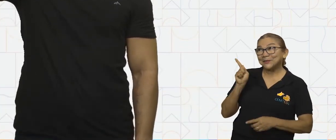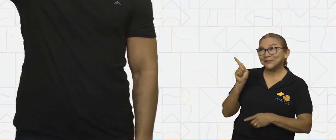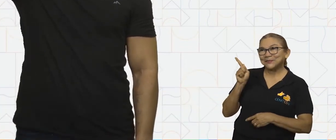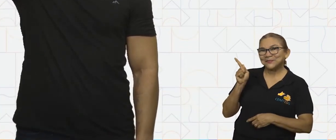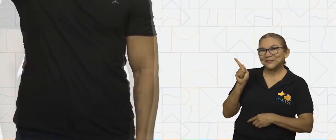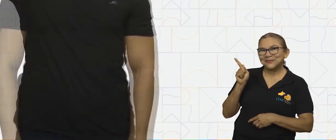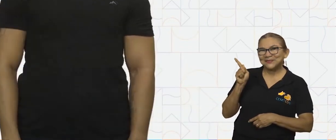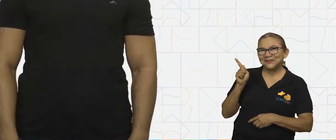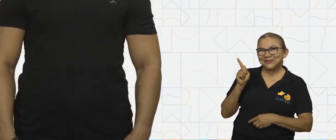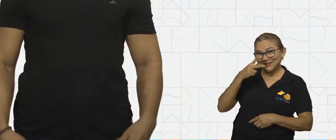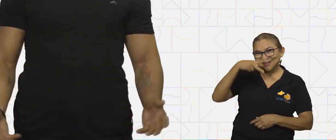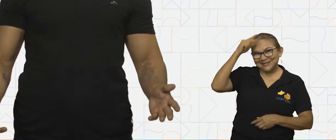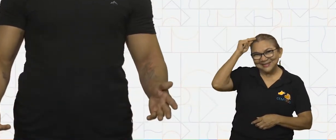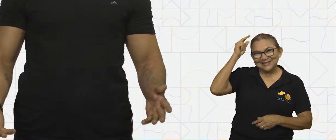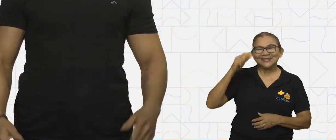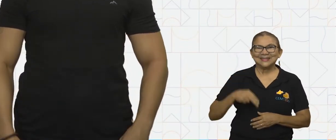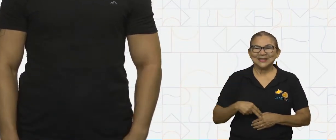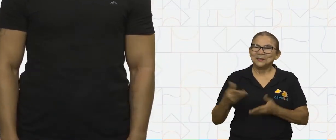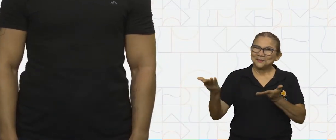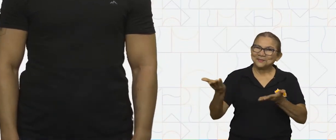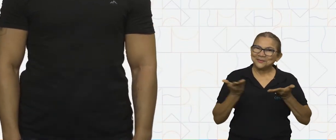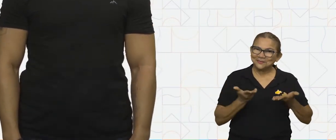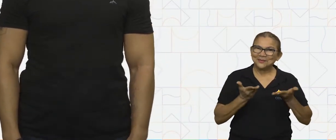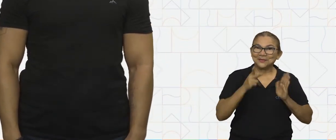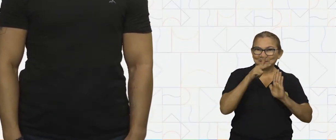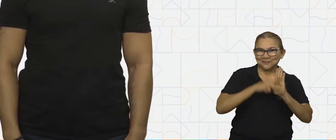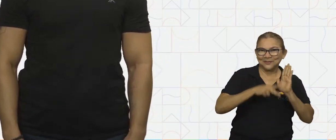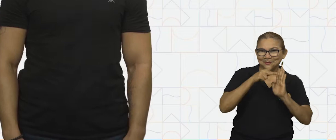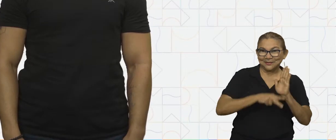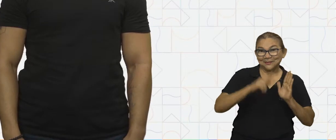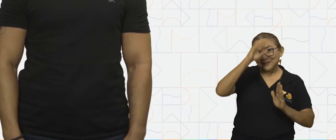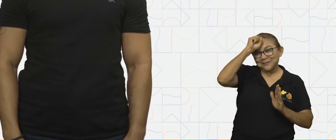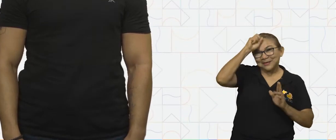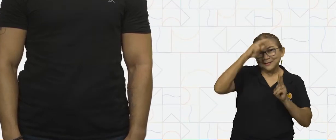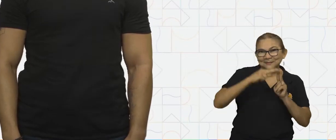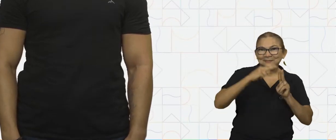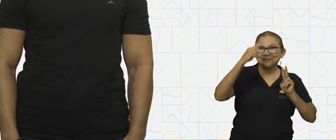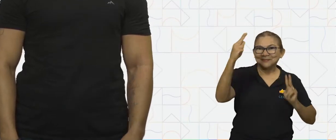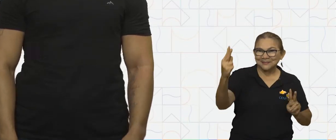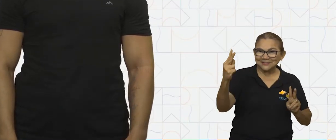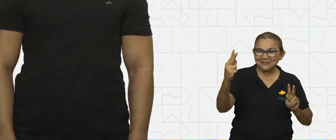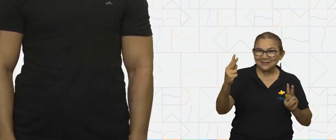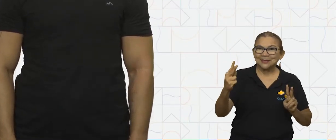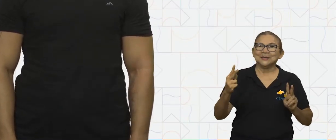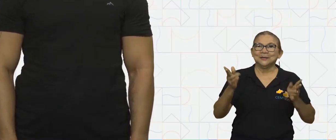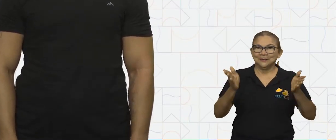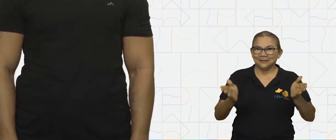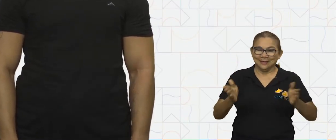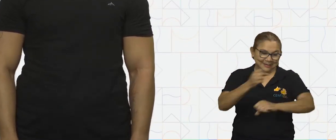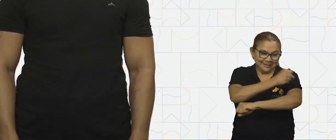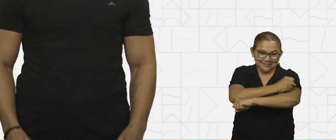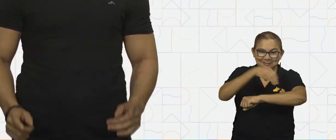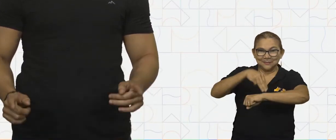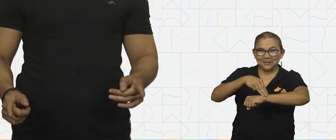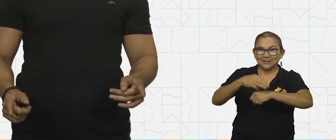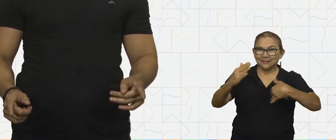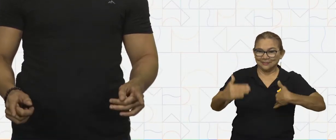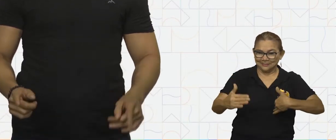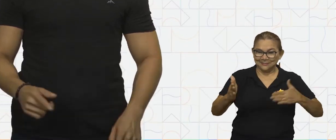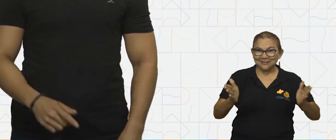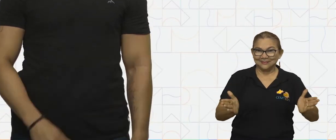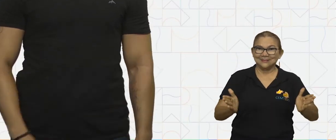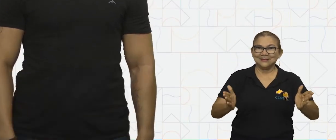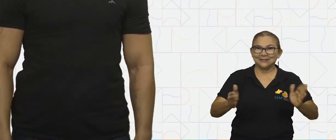surda é Daniel. Bem-vindo ao projeto Aprender Além da Escola, do Centro de Mídias e Tecnologias Educacionais da CEMED.